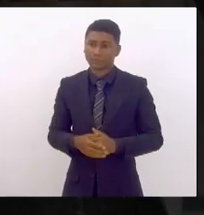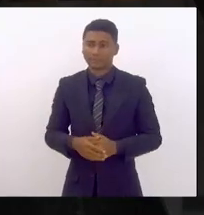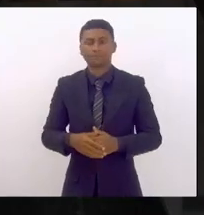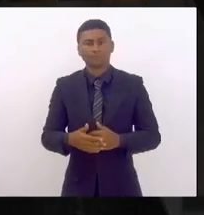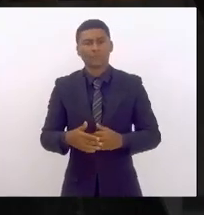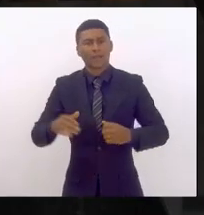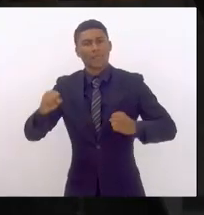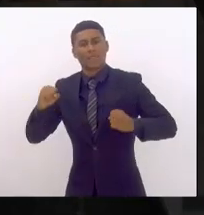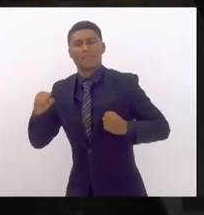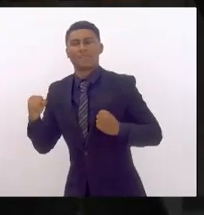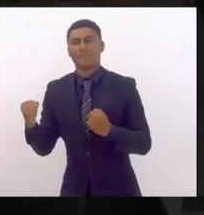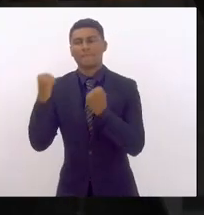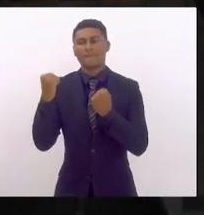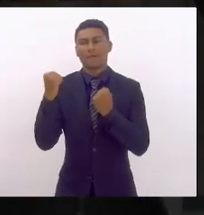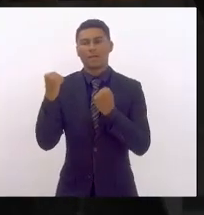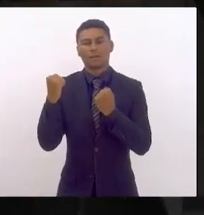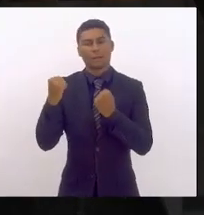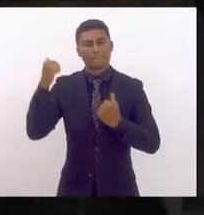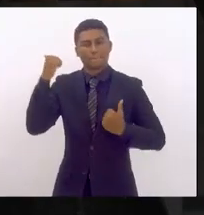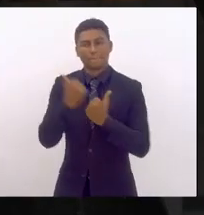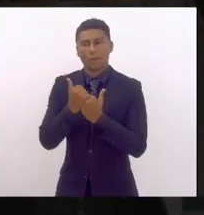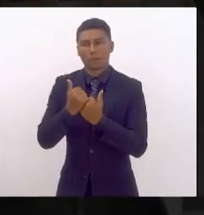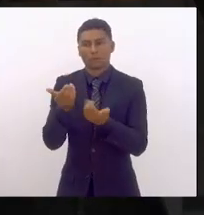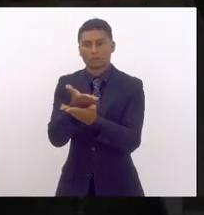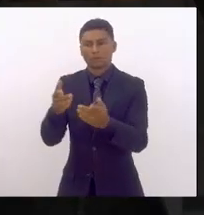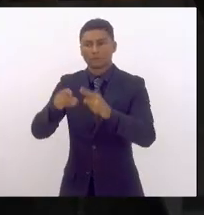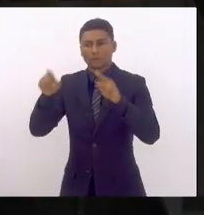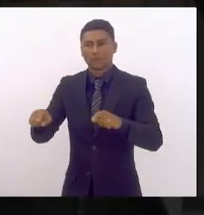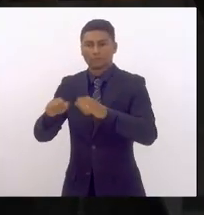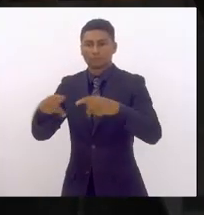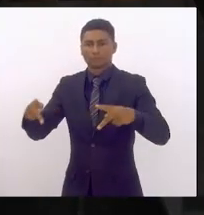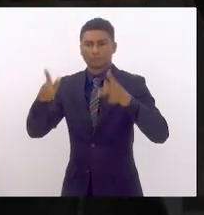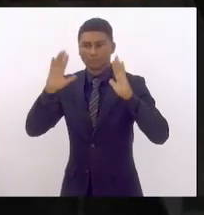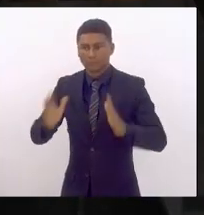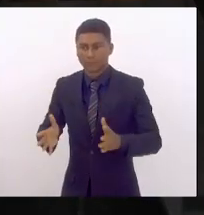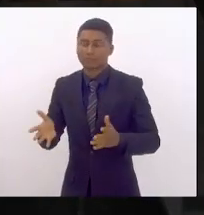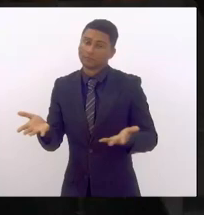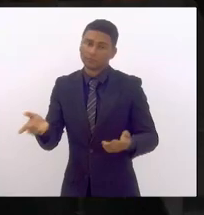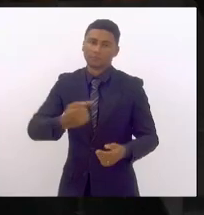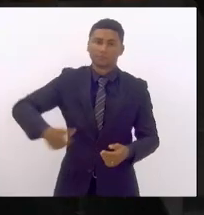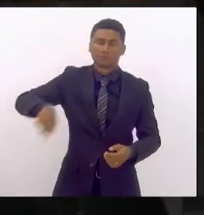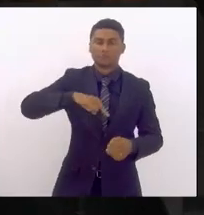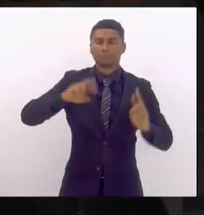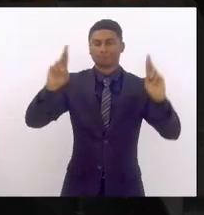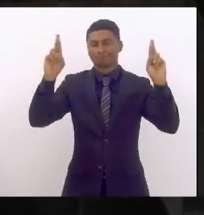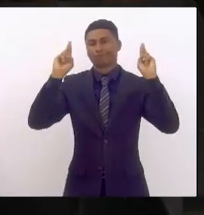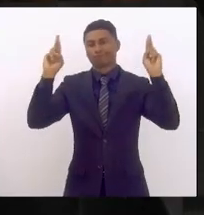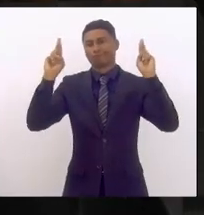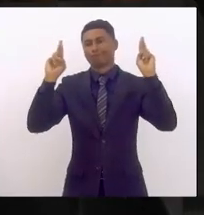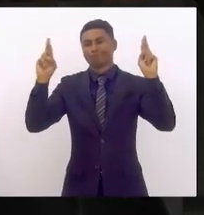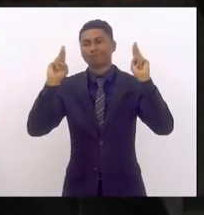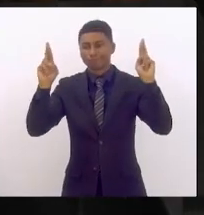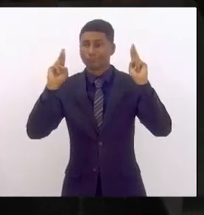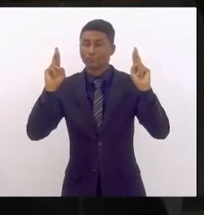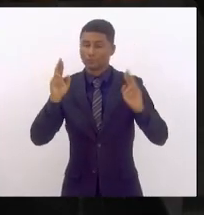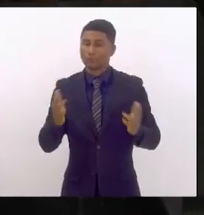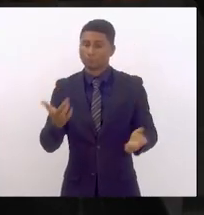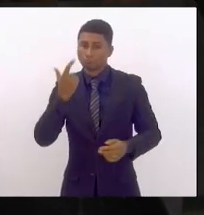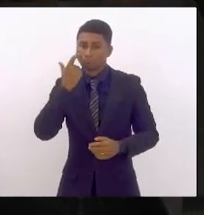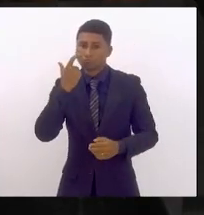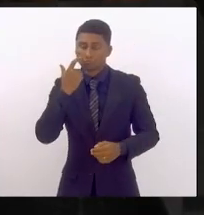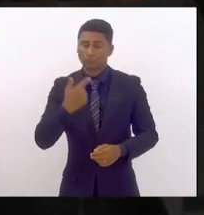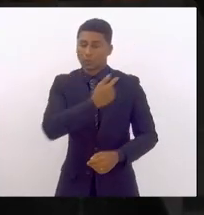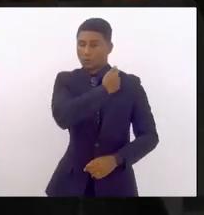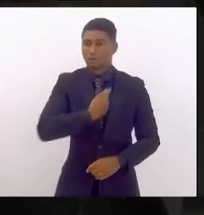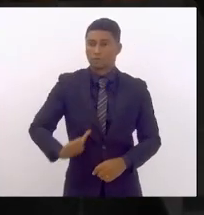do servidor público aposentado e pensionista é que a gente espera que o